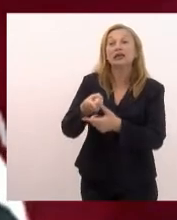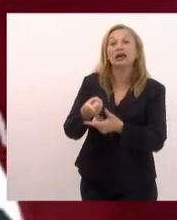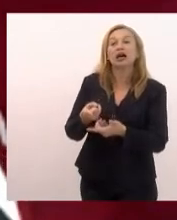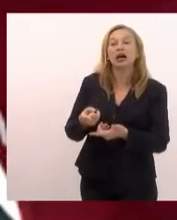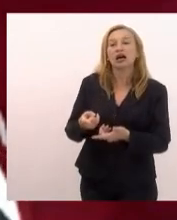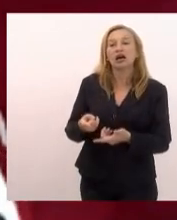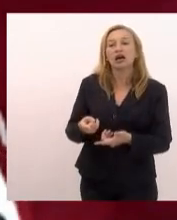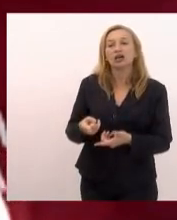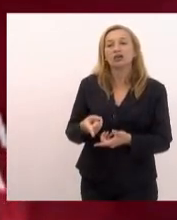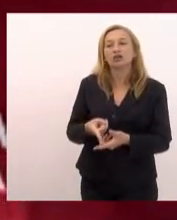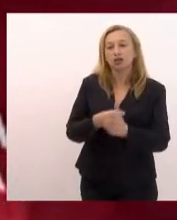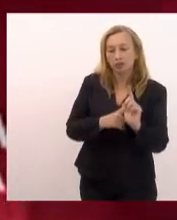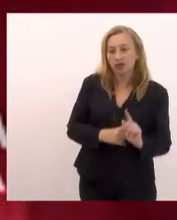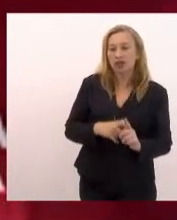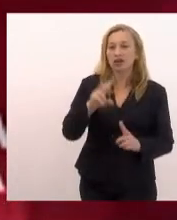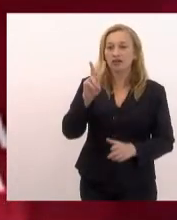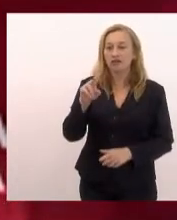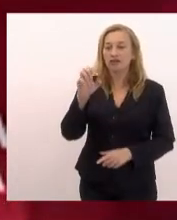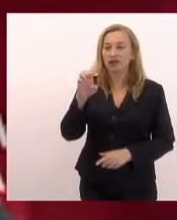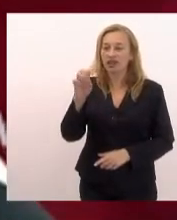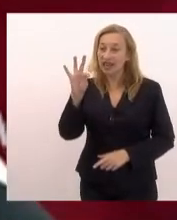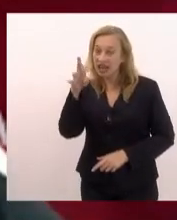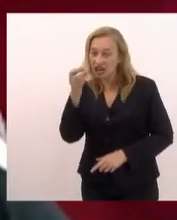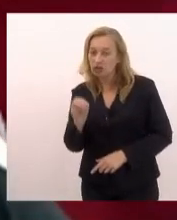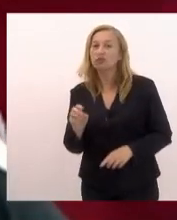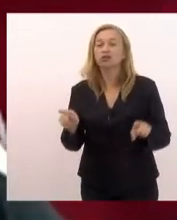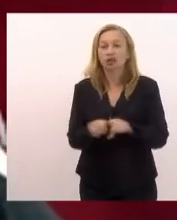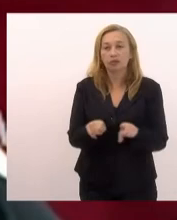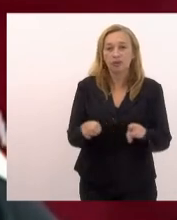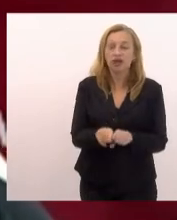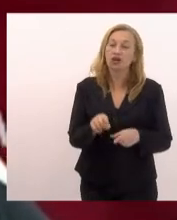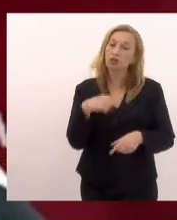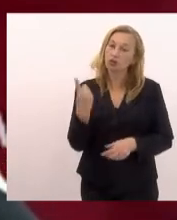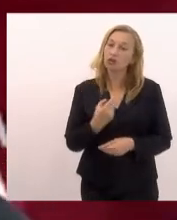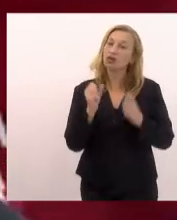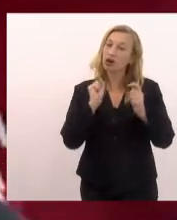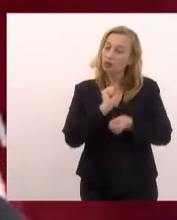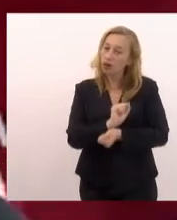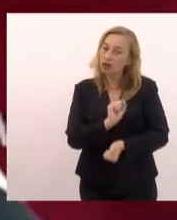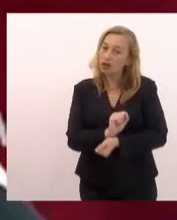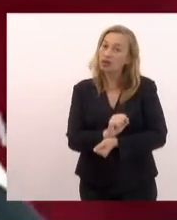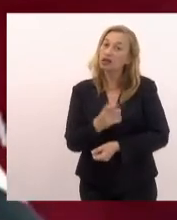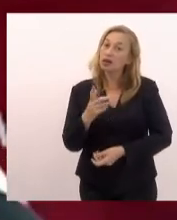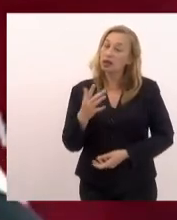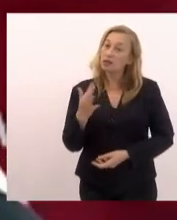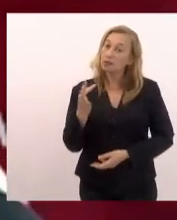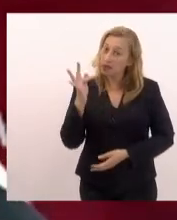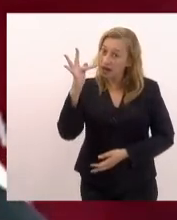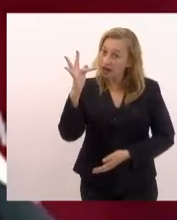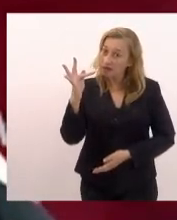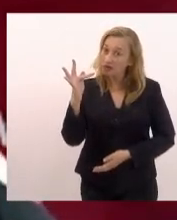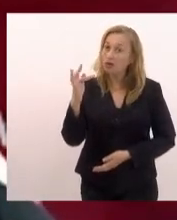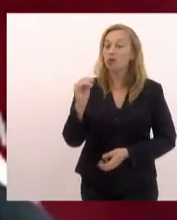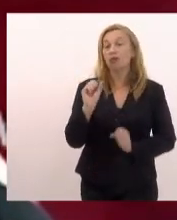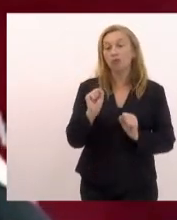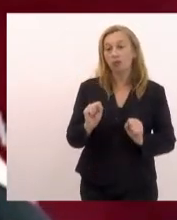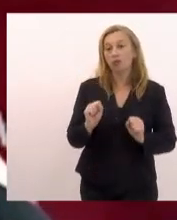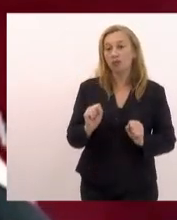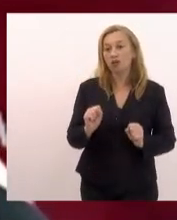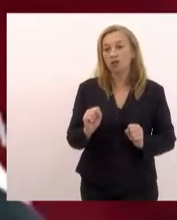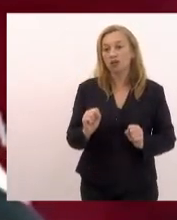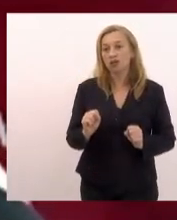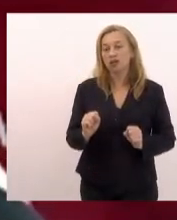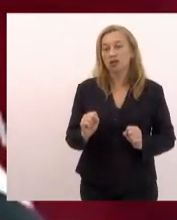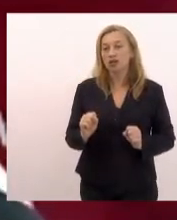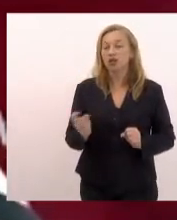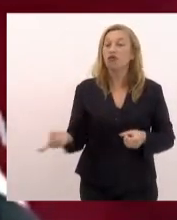aos veteranos também, né? E a gente espera que em breve, né, a gente possa recompor esse